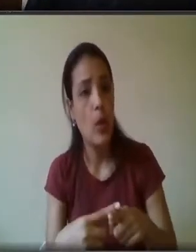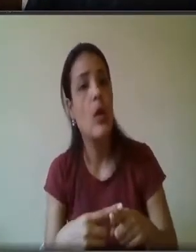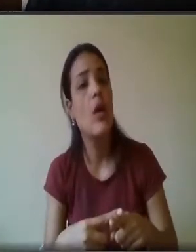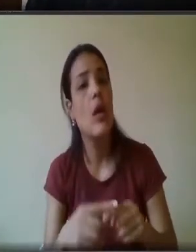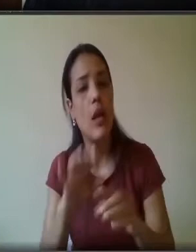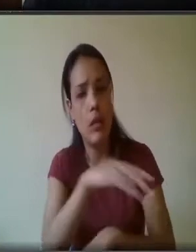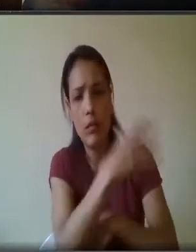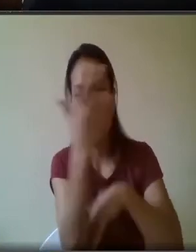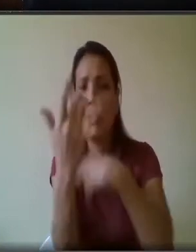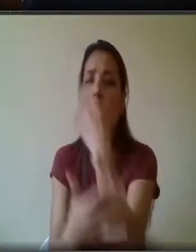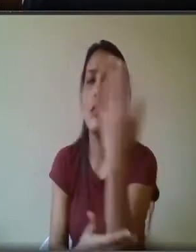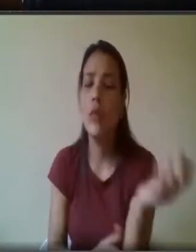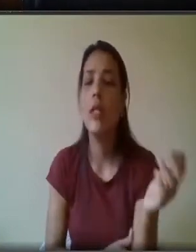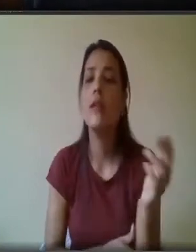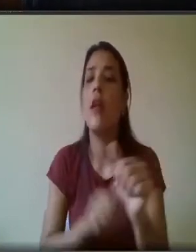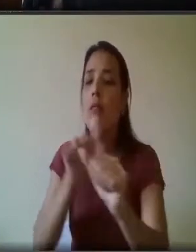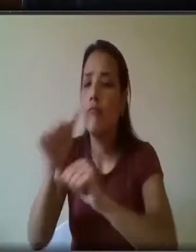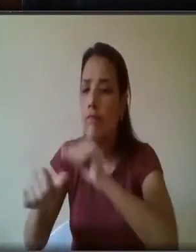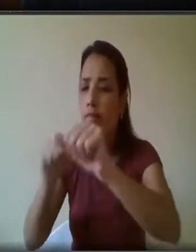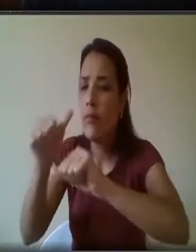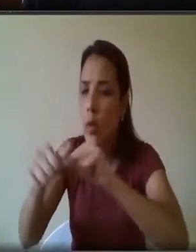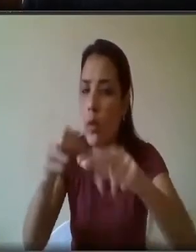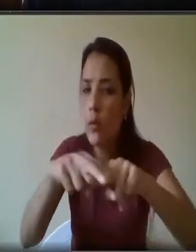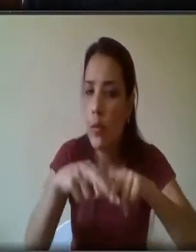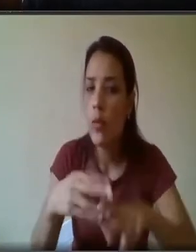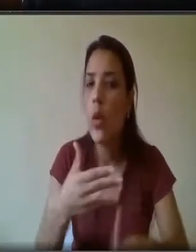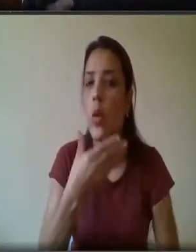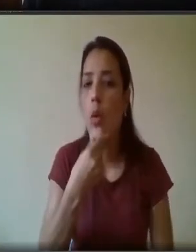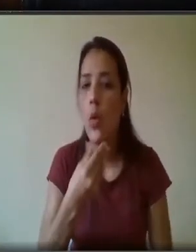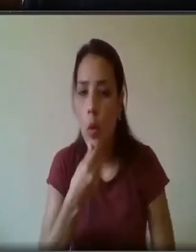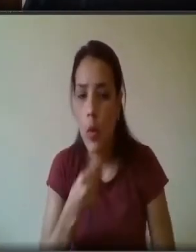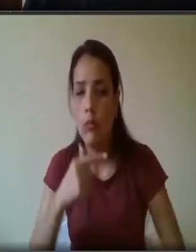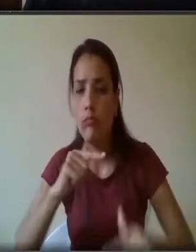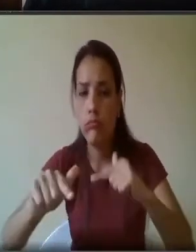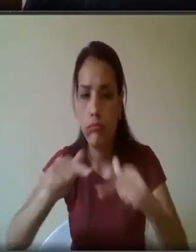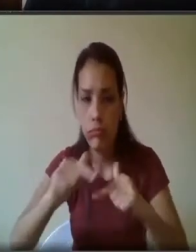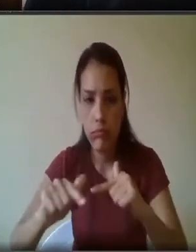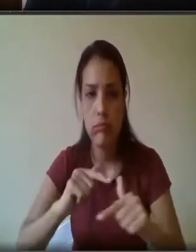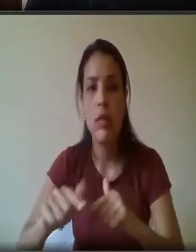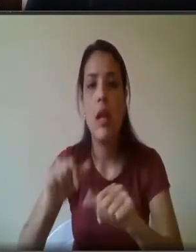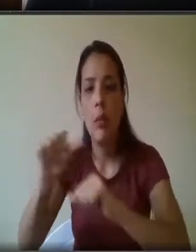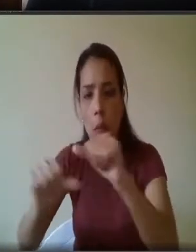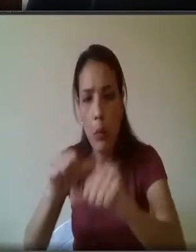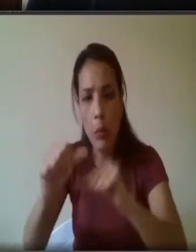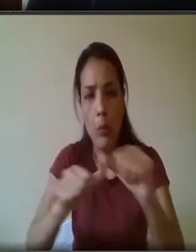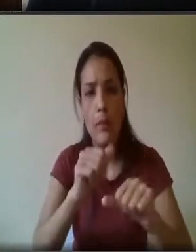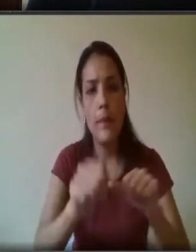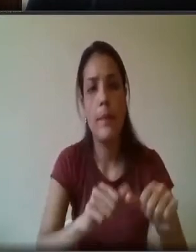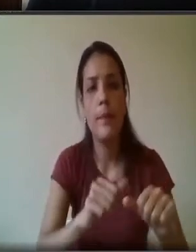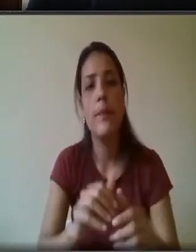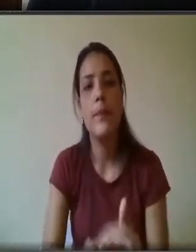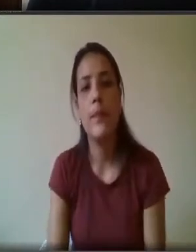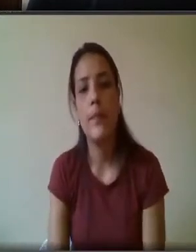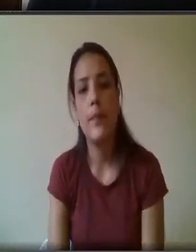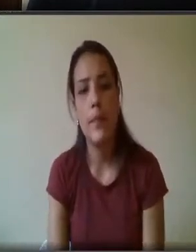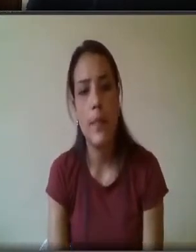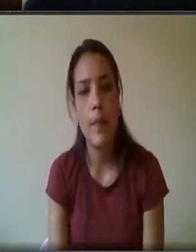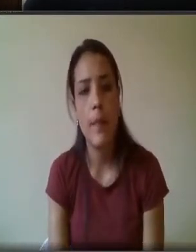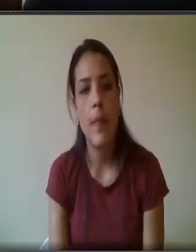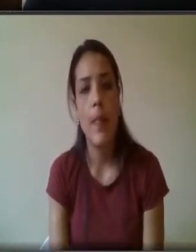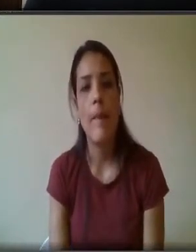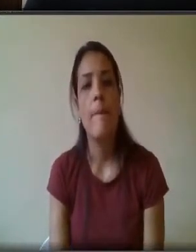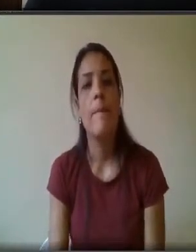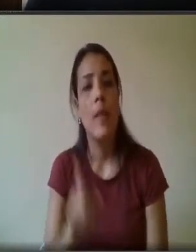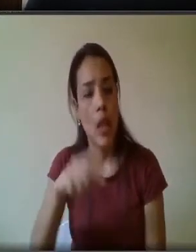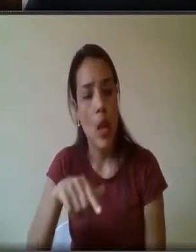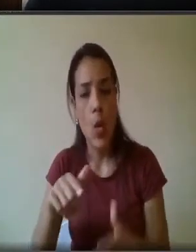identificado. Quando você está falando de geomorfologia, de relevo, Hotspot é justamente essa área aqui